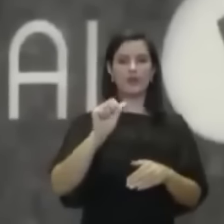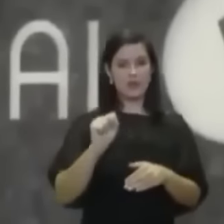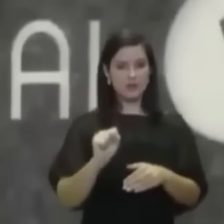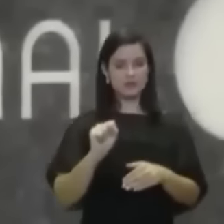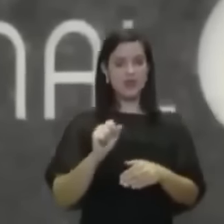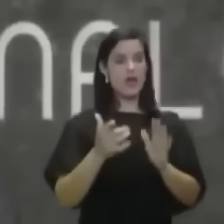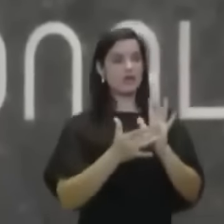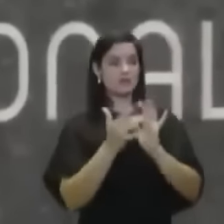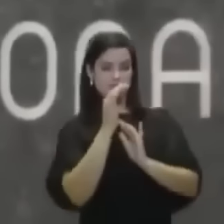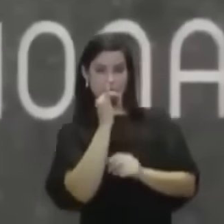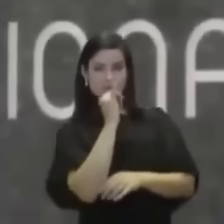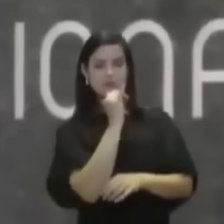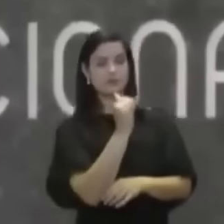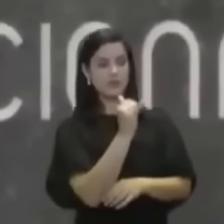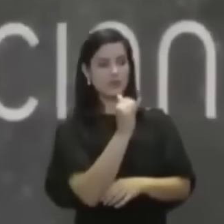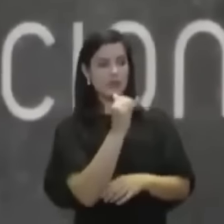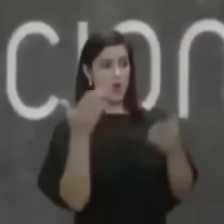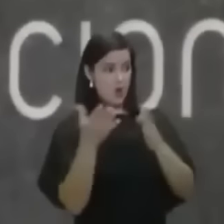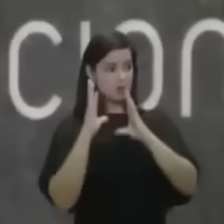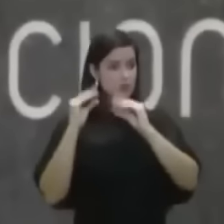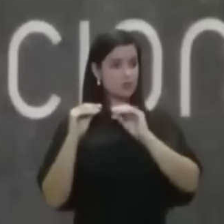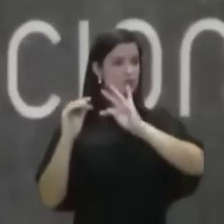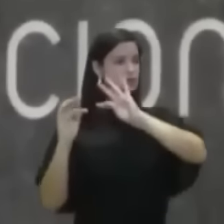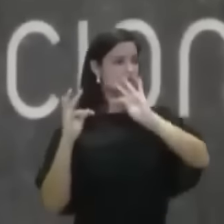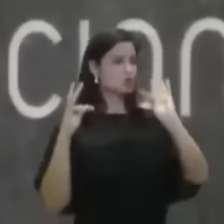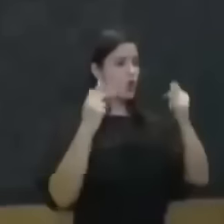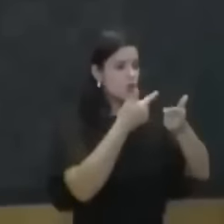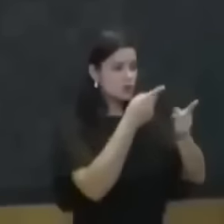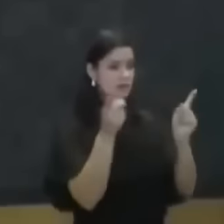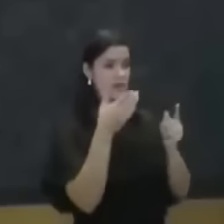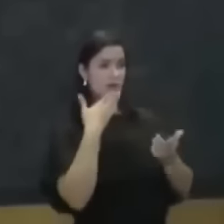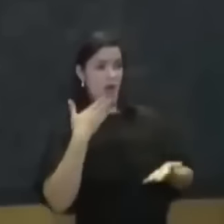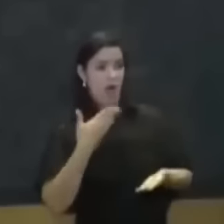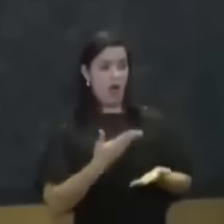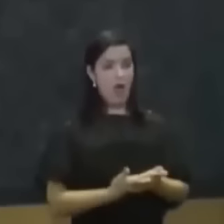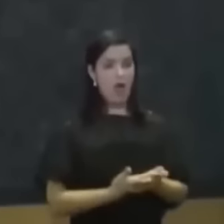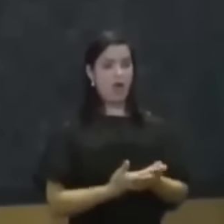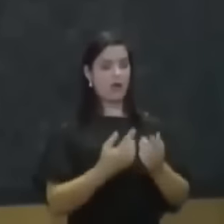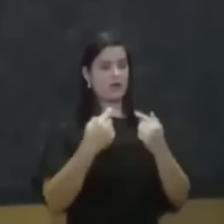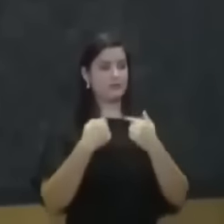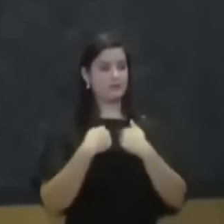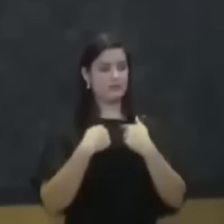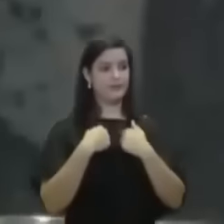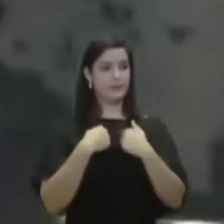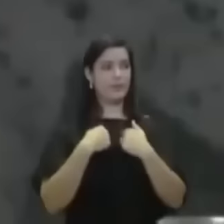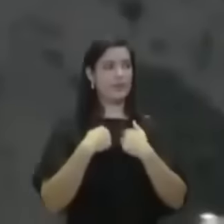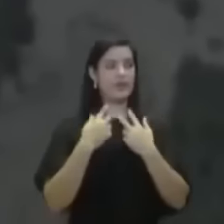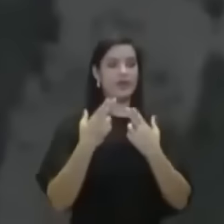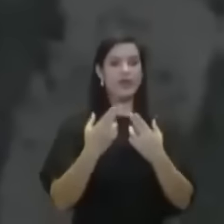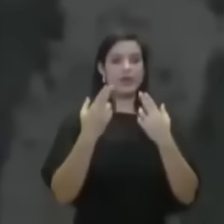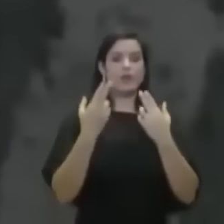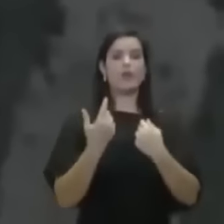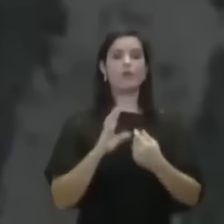noite, todos vós vos escandalizareis comigo, como está escrito, ferirei o pastor e as ovelhas ficarão